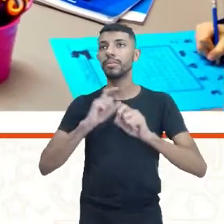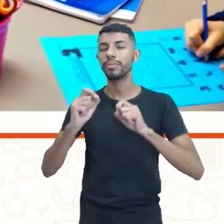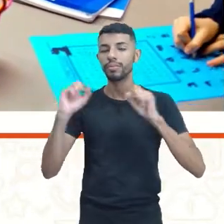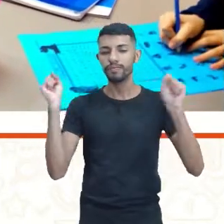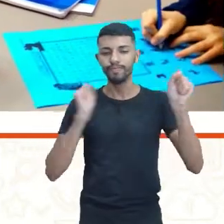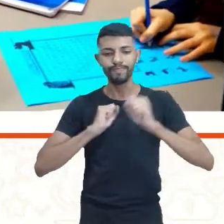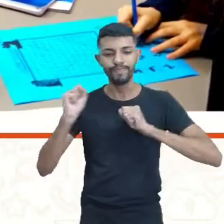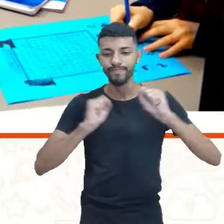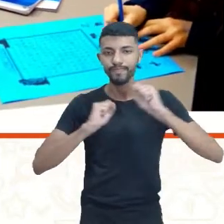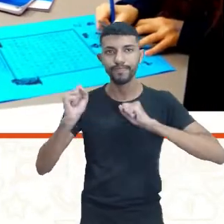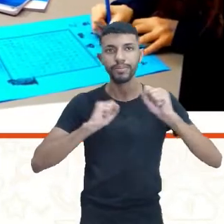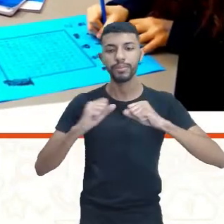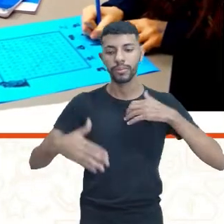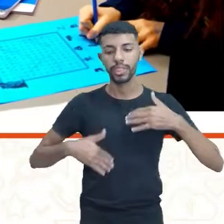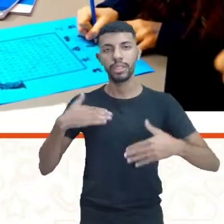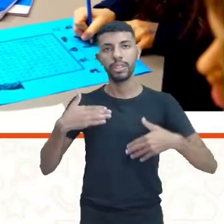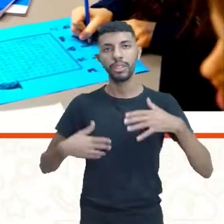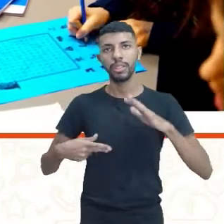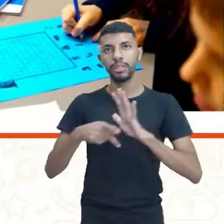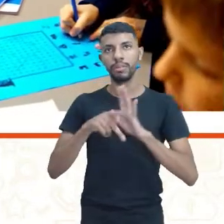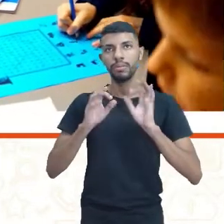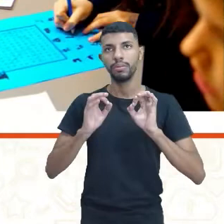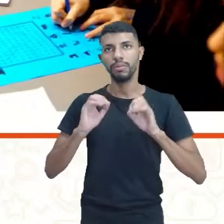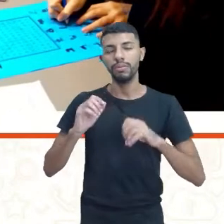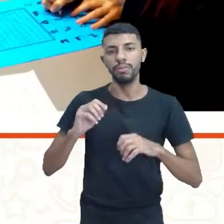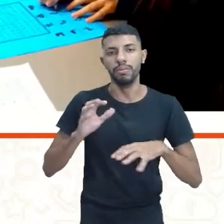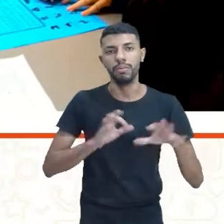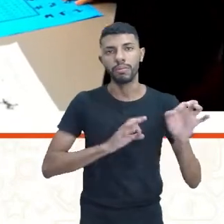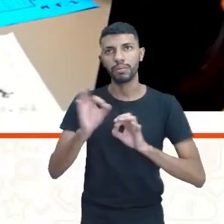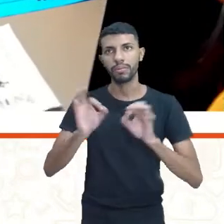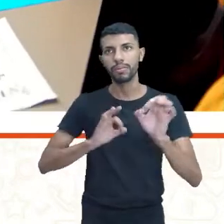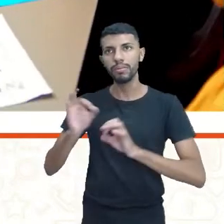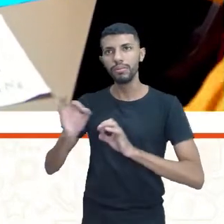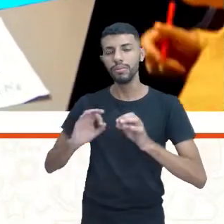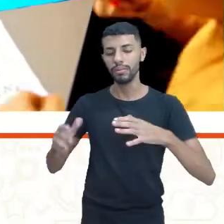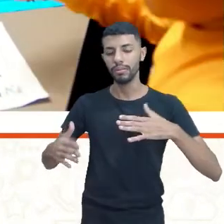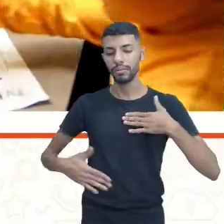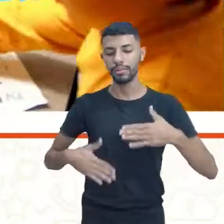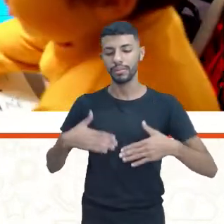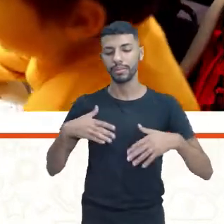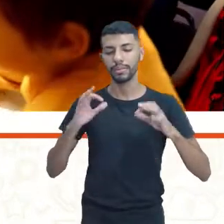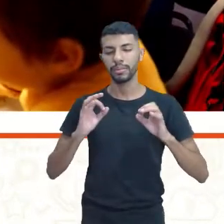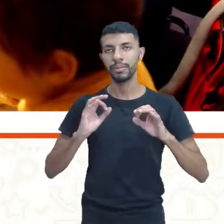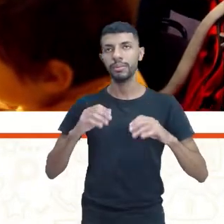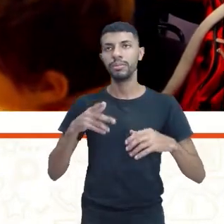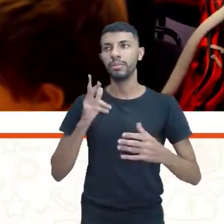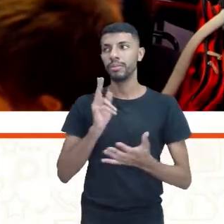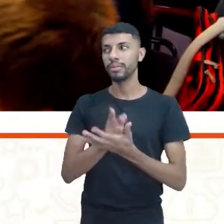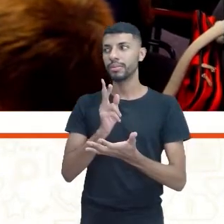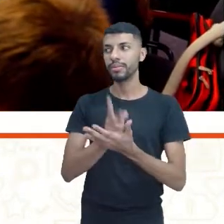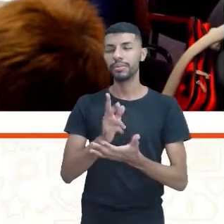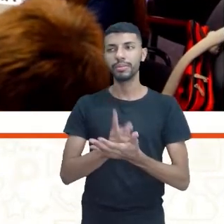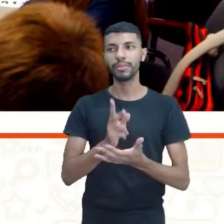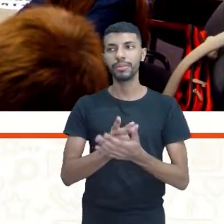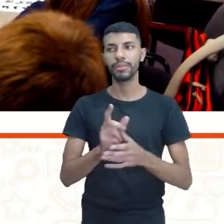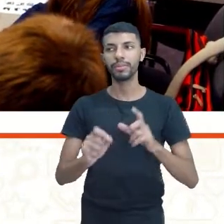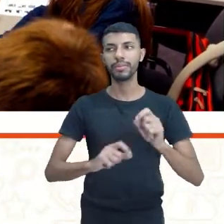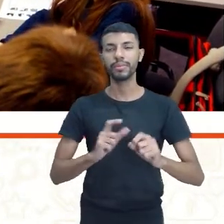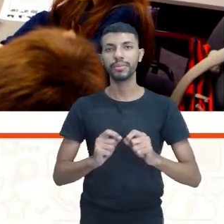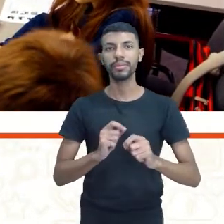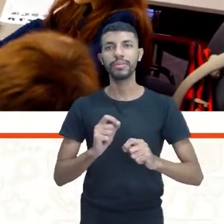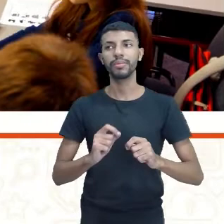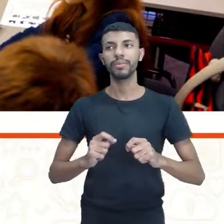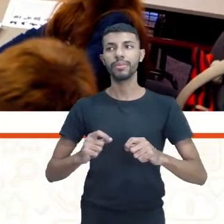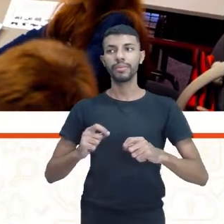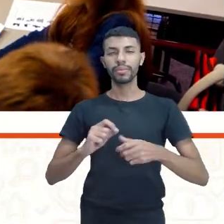agitação, né, no próprio corpo, nessa organização corporal, que repercute na sua organização